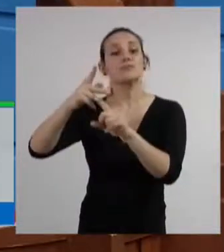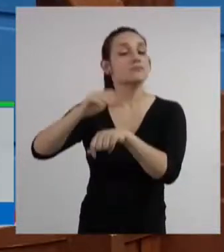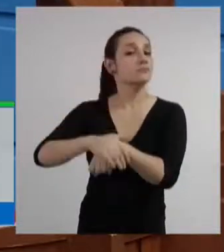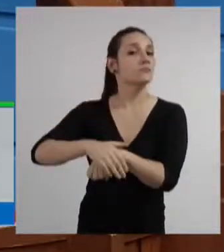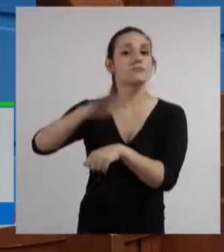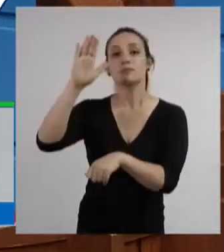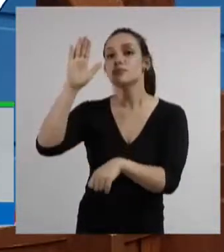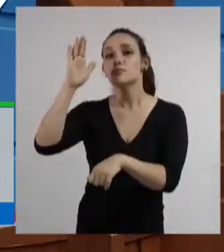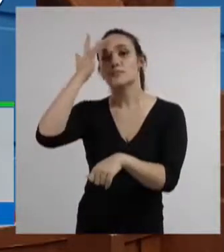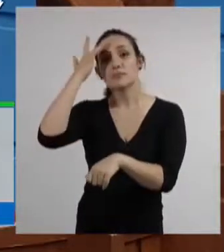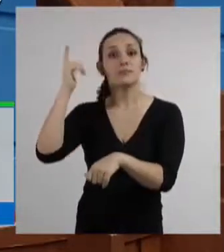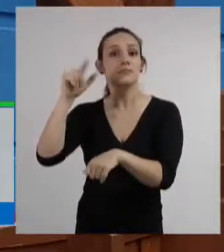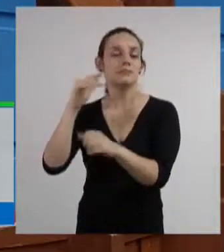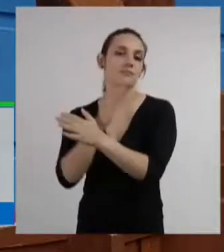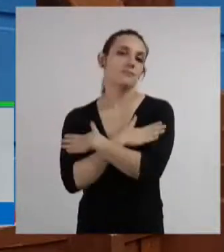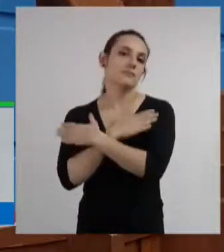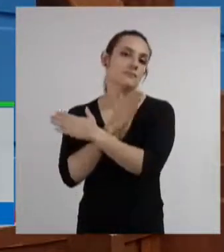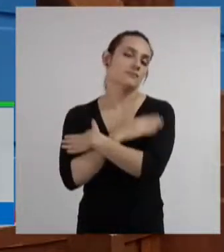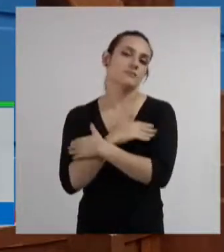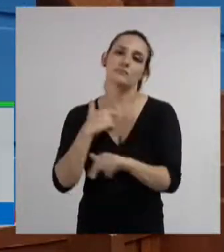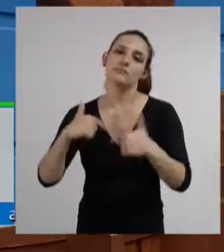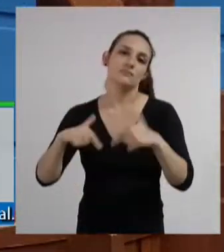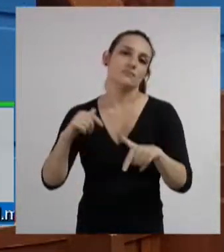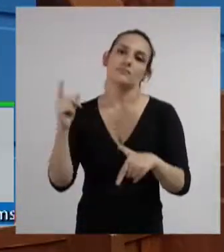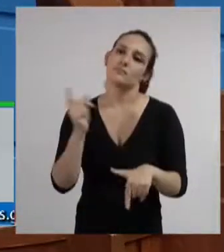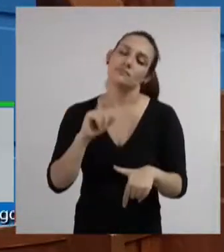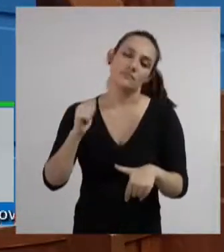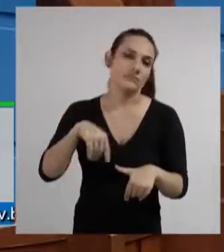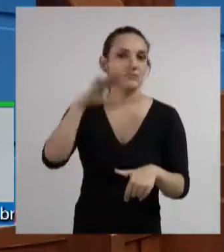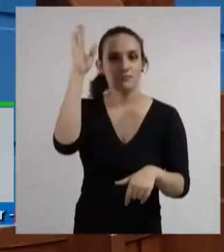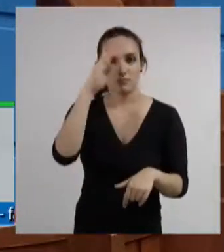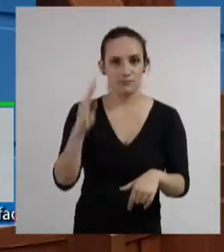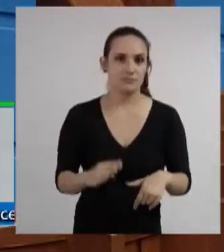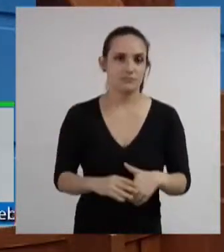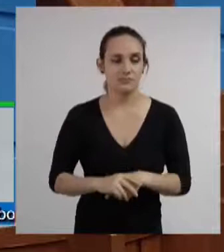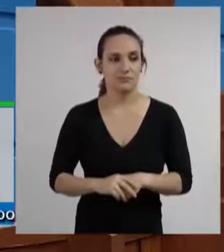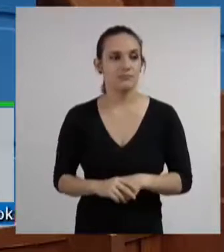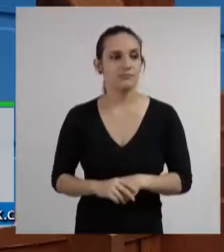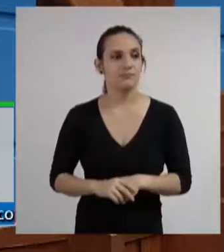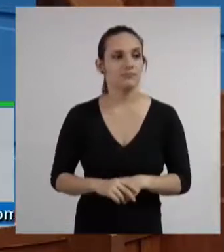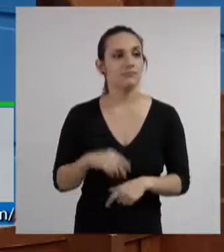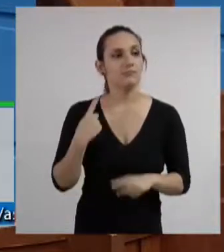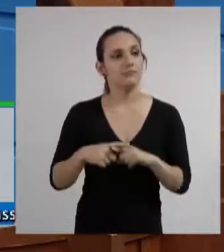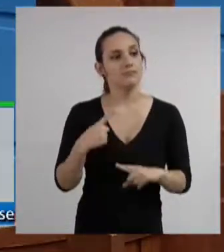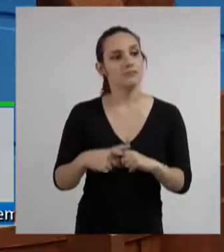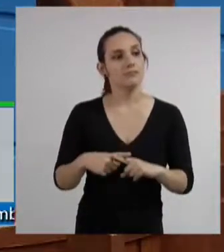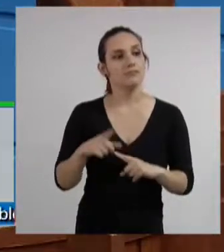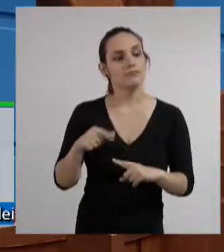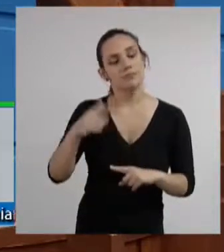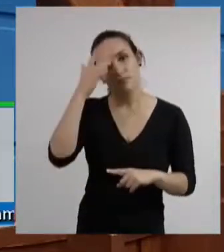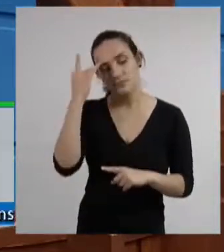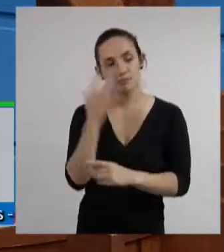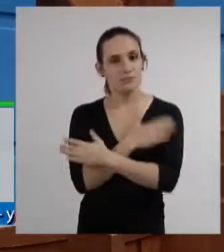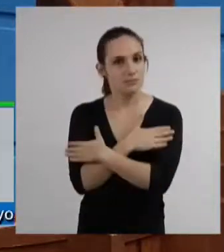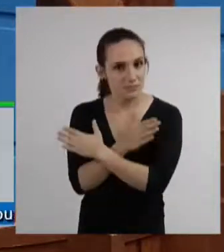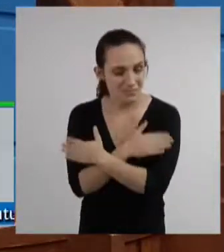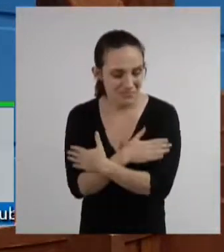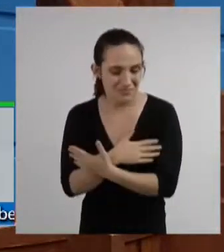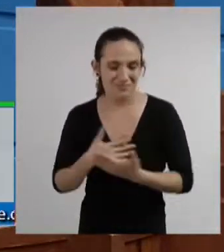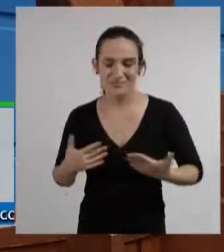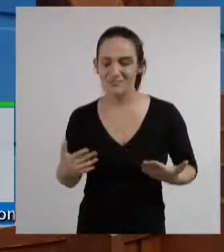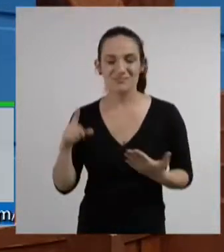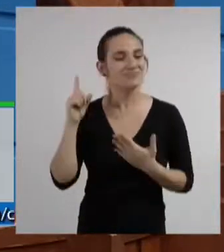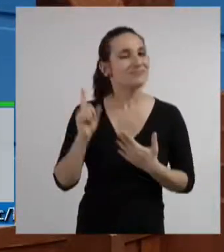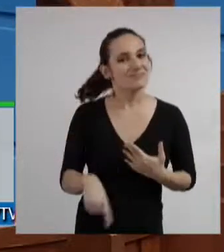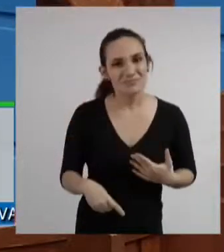número de pessoas desocupadas no Brasil. O desemprego que é